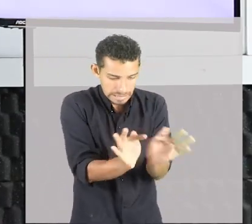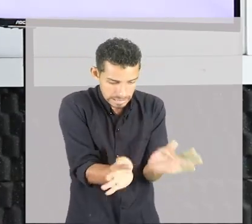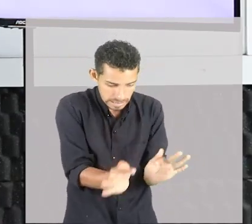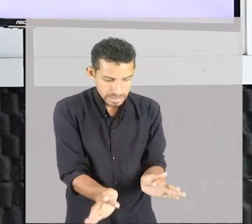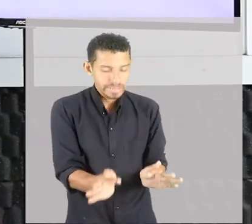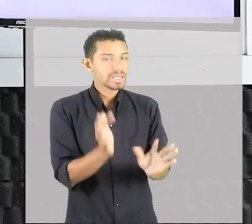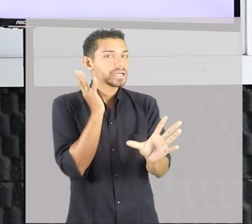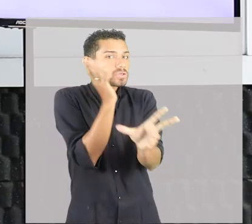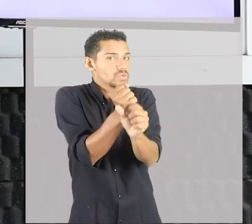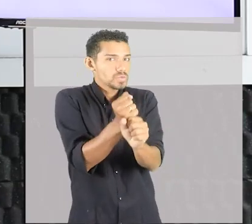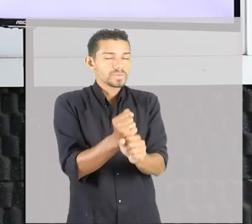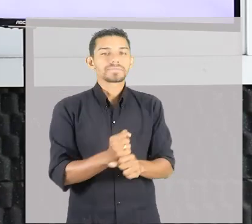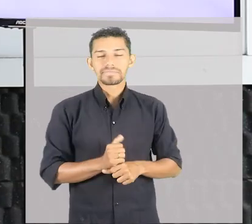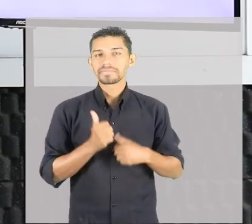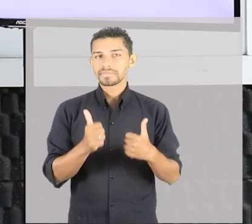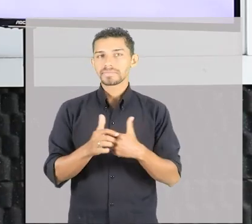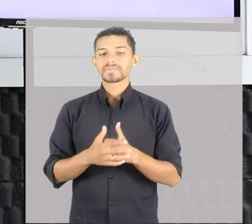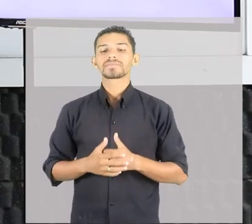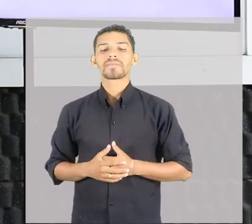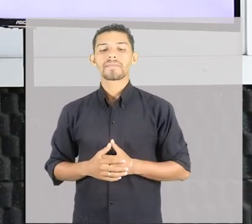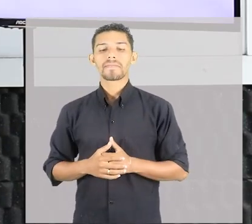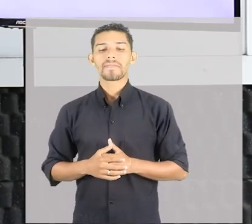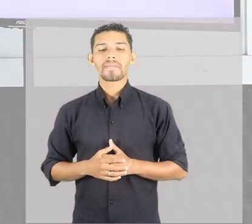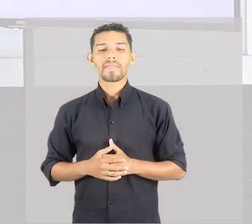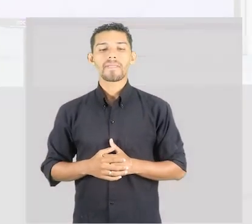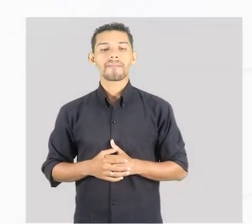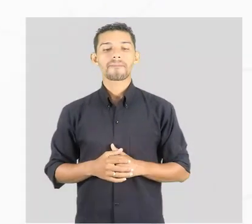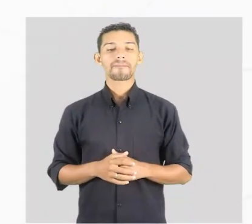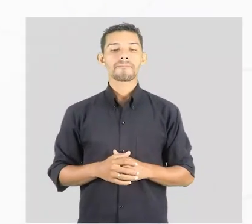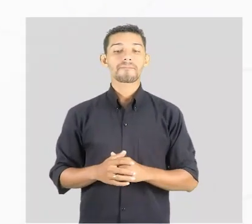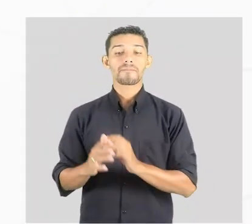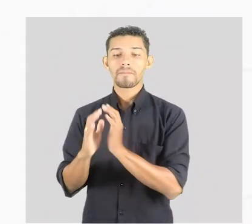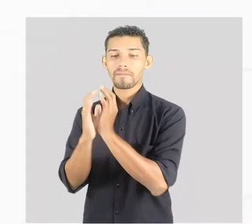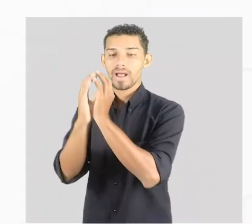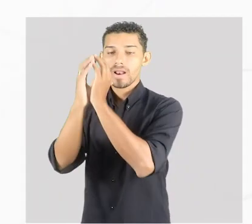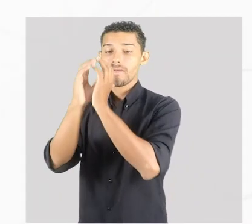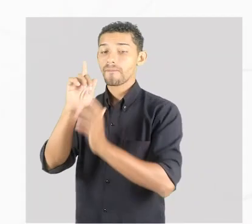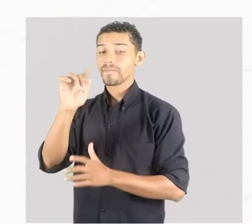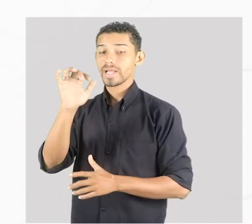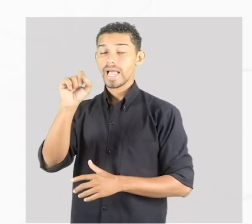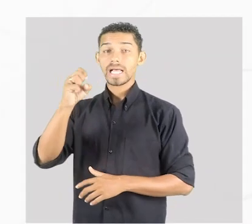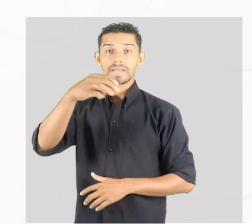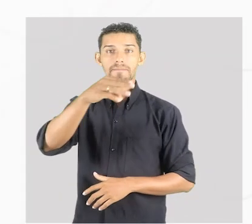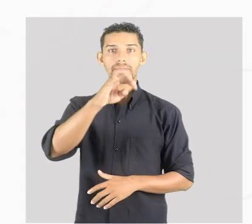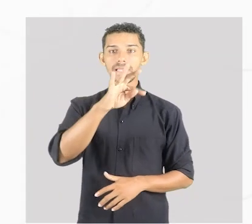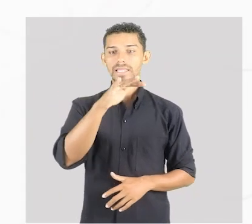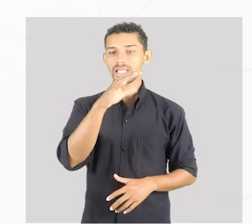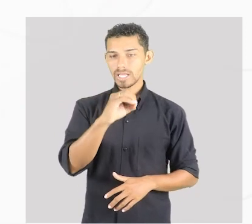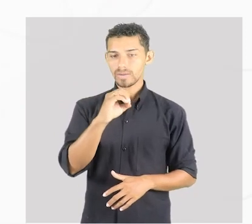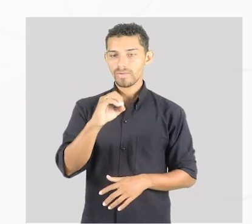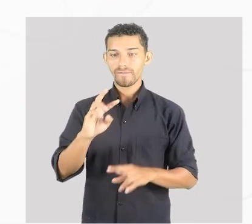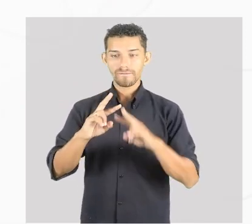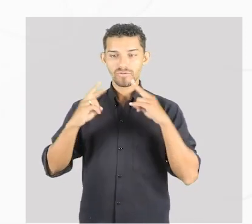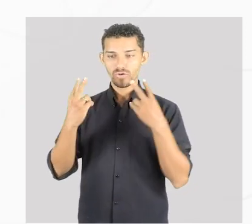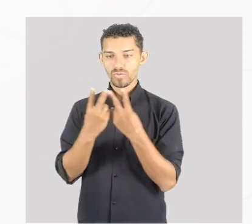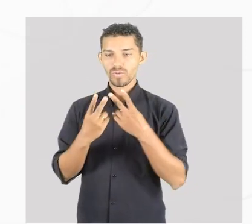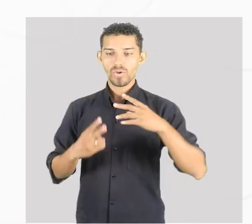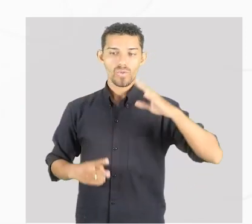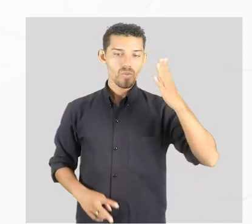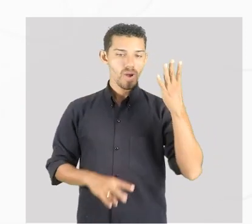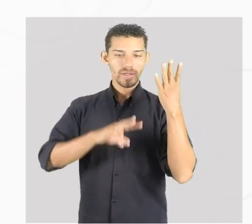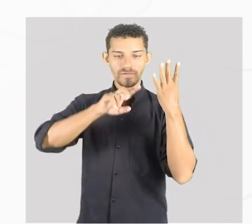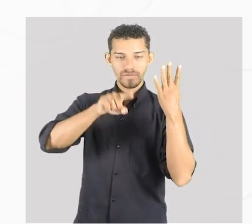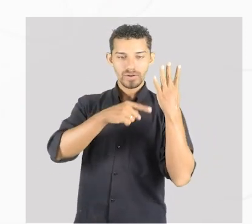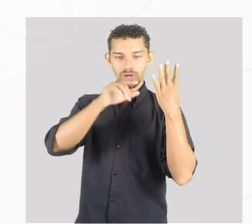contas antes de ir para cima delas um balão contendo gás Metano com volume igual a 4,9 l